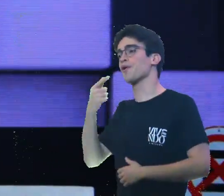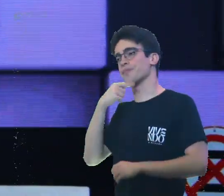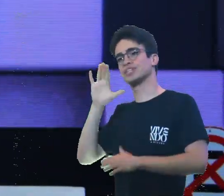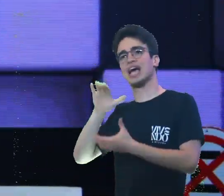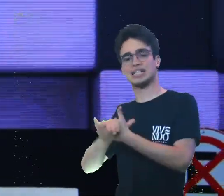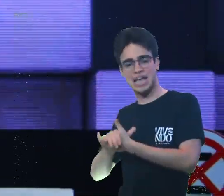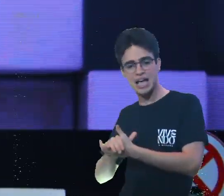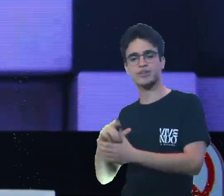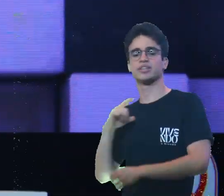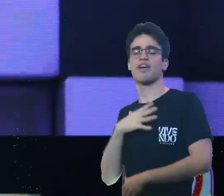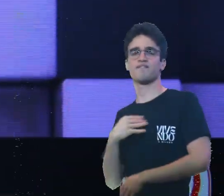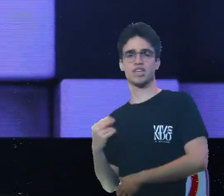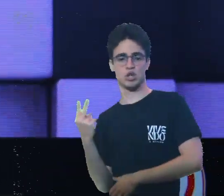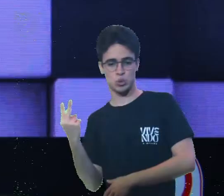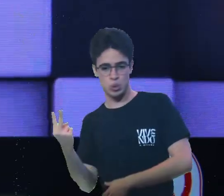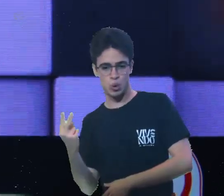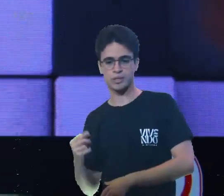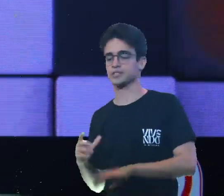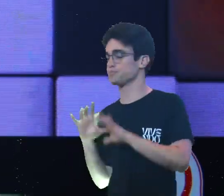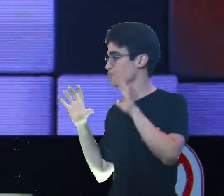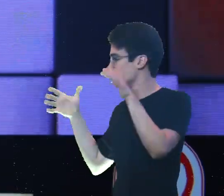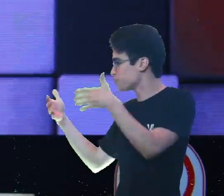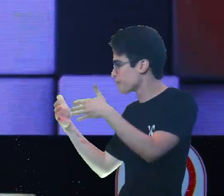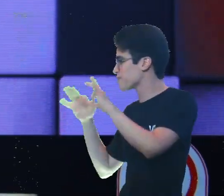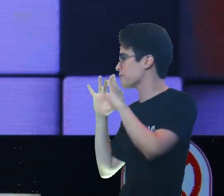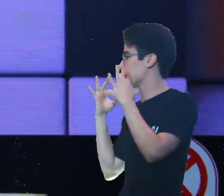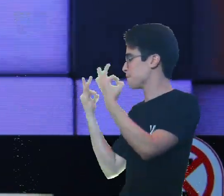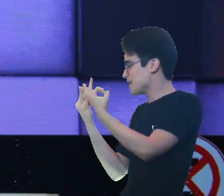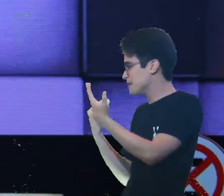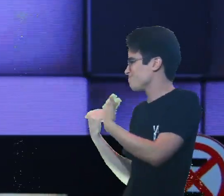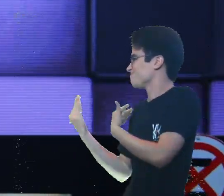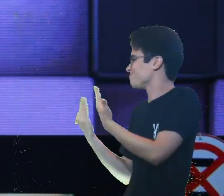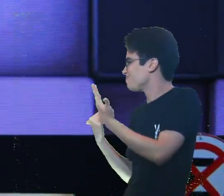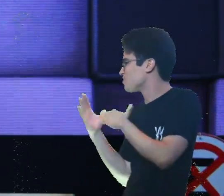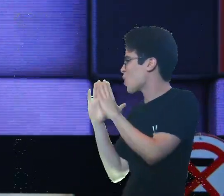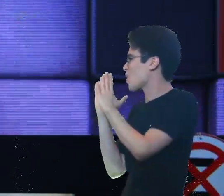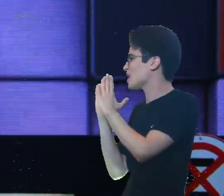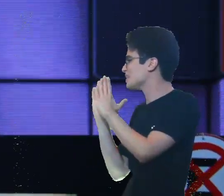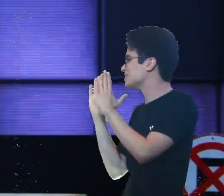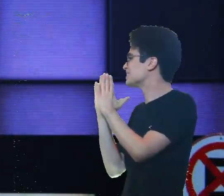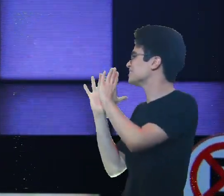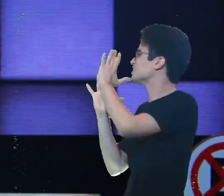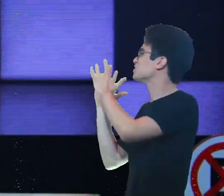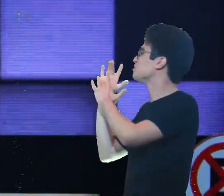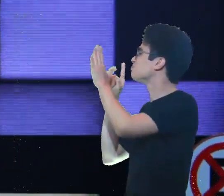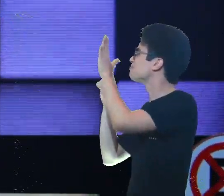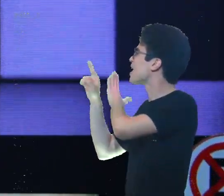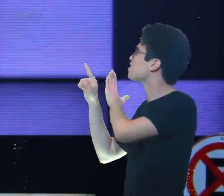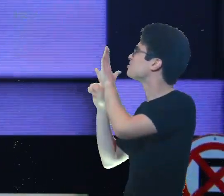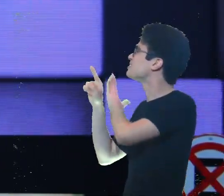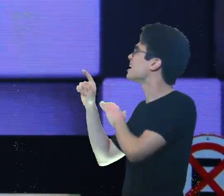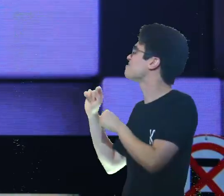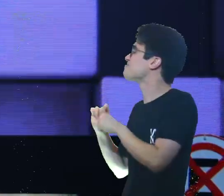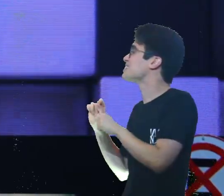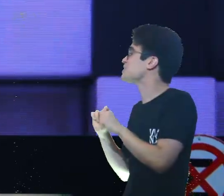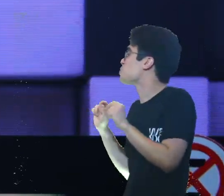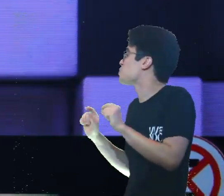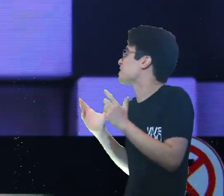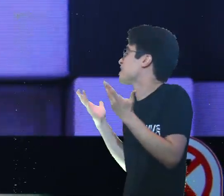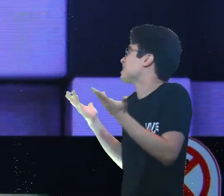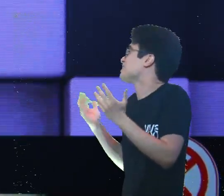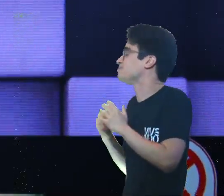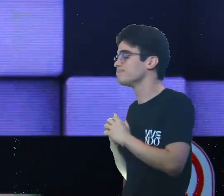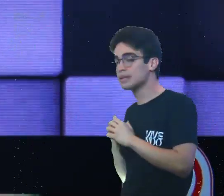de 2 filhos, reúne a esposa e eles vão orar e perguntar a Jesus o que deveriam fazer. E eles